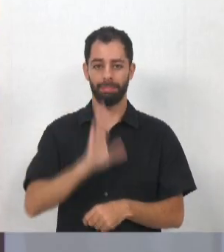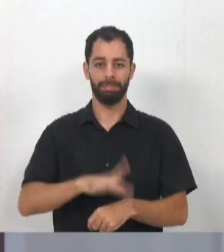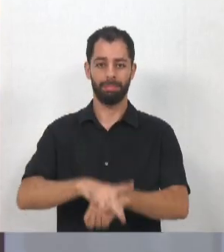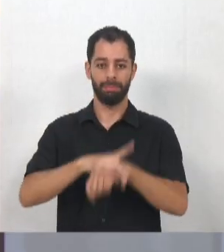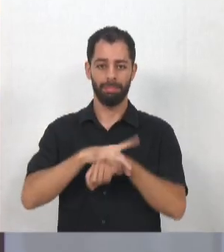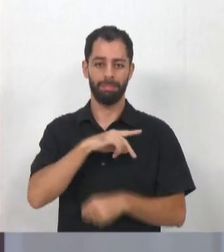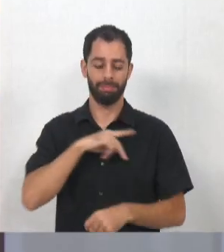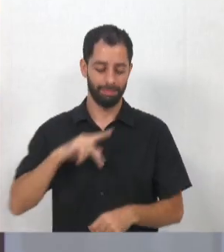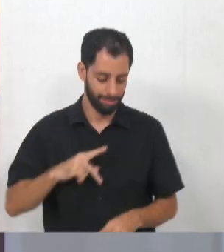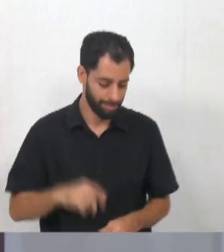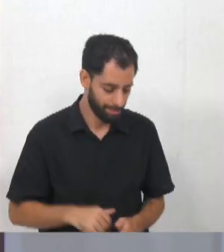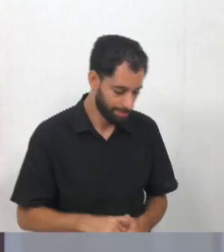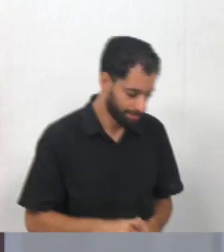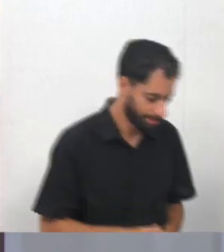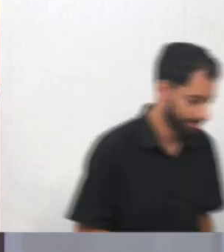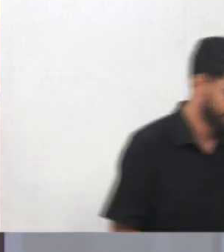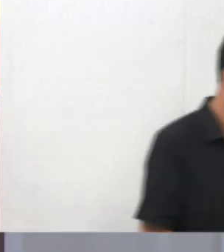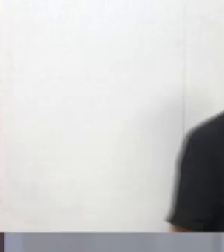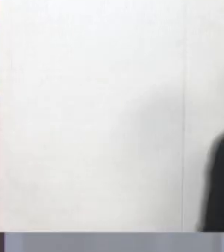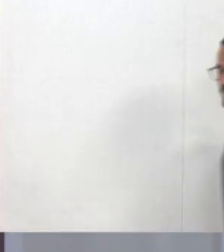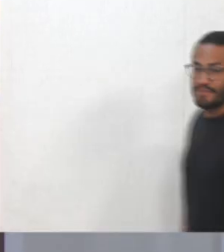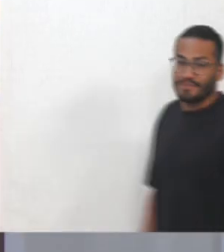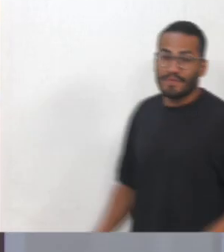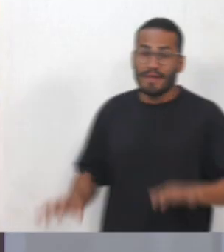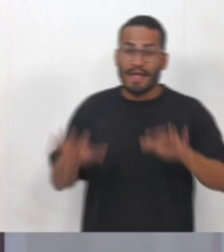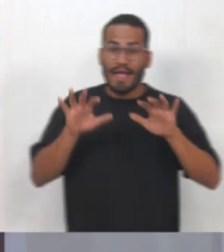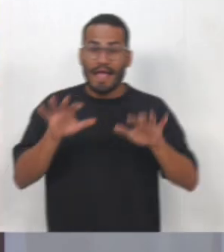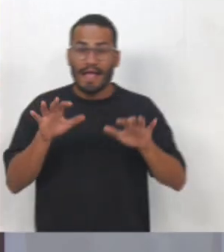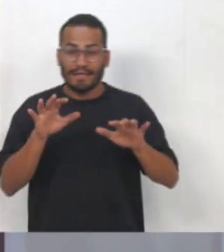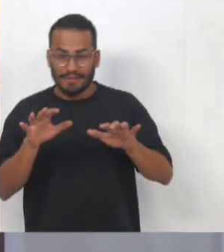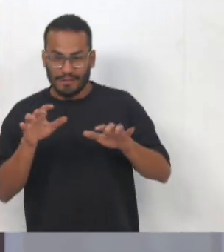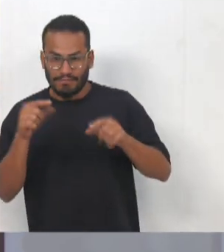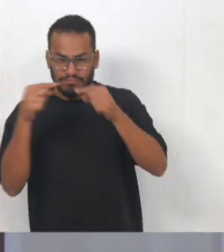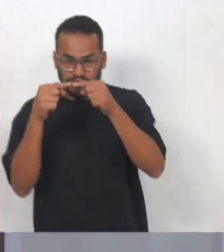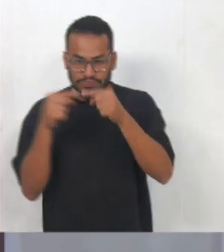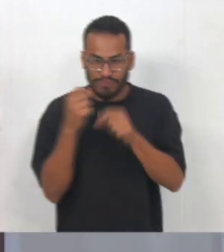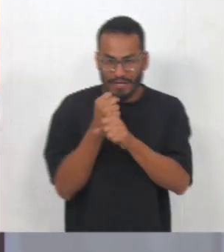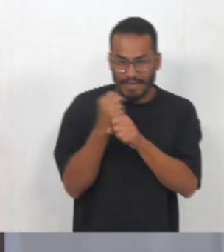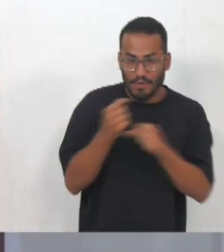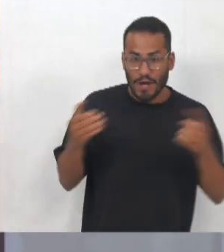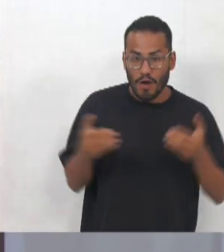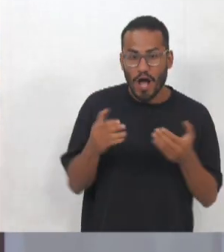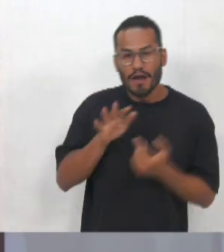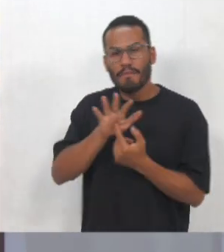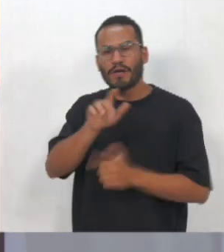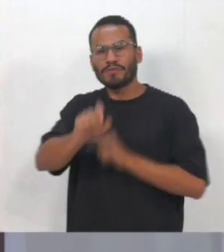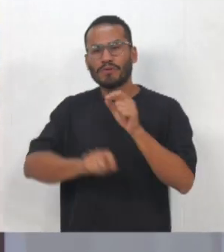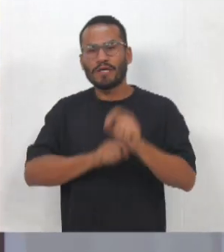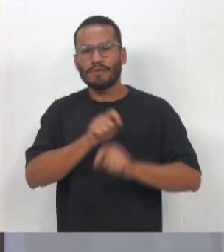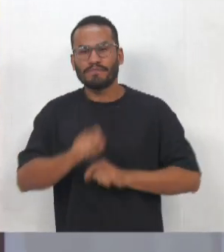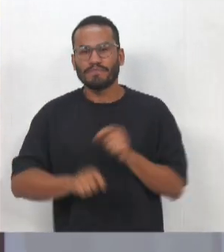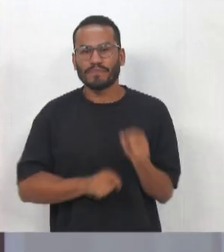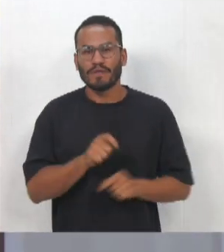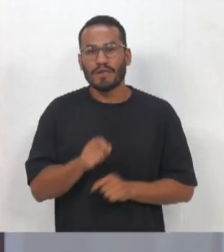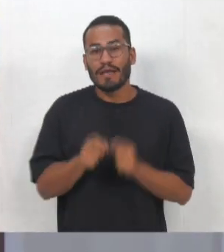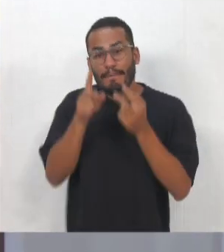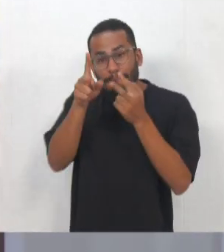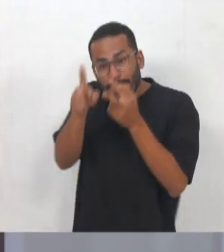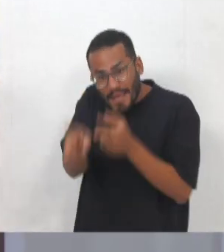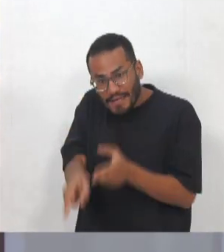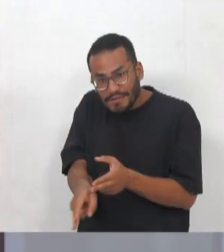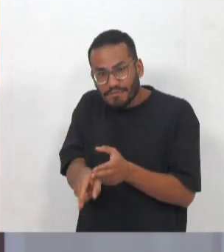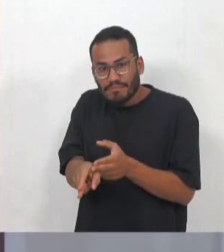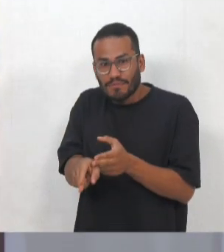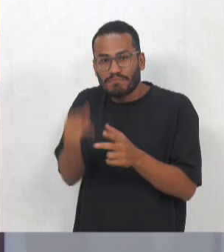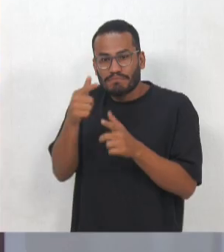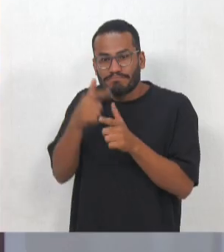Pública. Essa correspondência, que equivale a esse ano, parece indicar uma mesma tendência